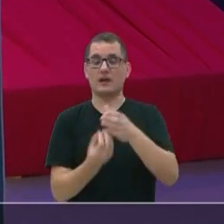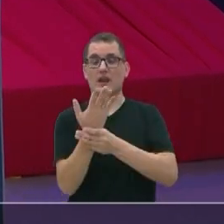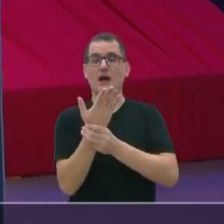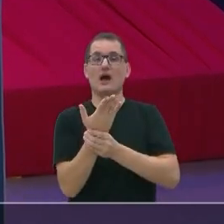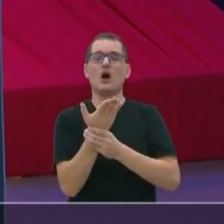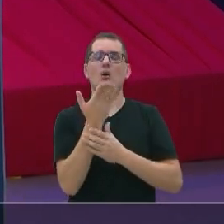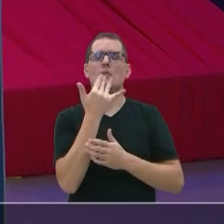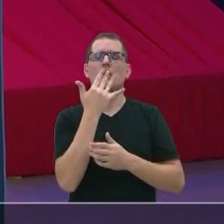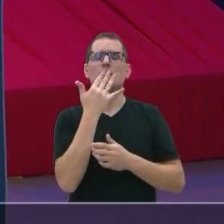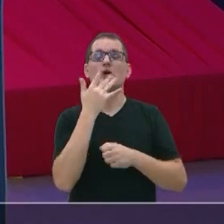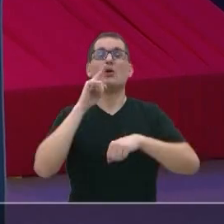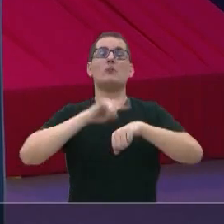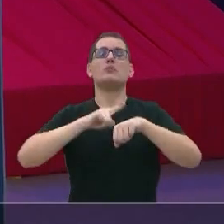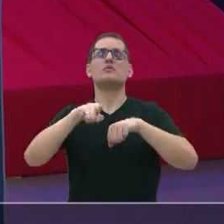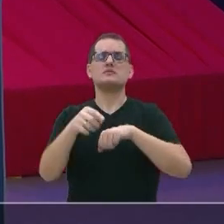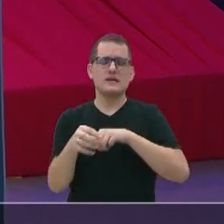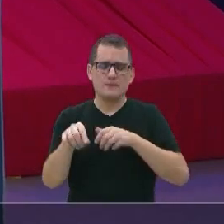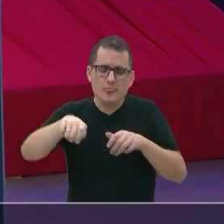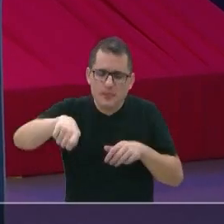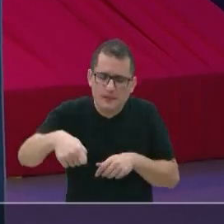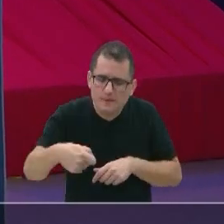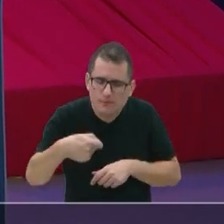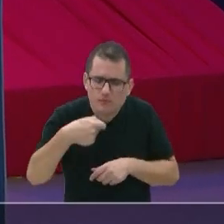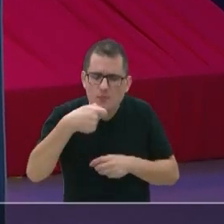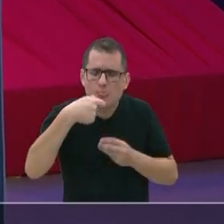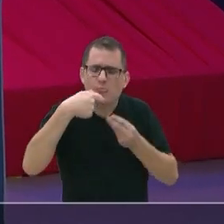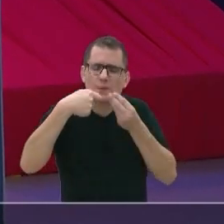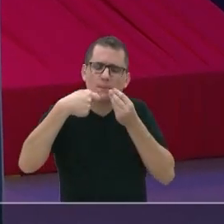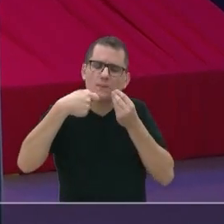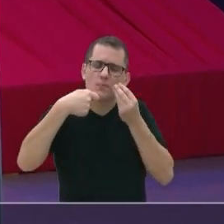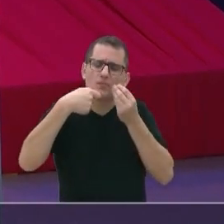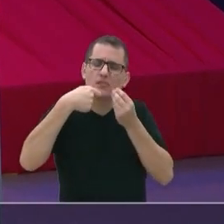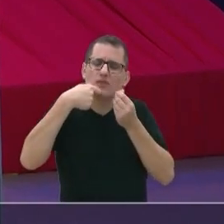você degusta aquilo que você produziu,